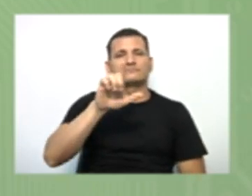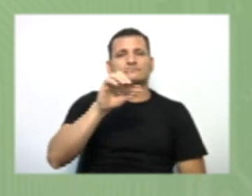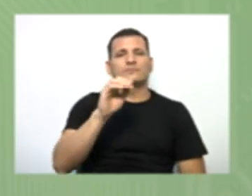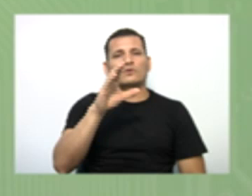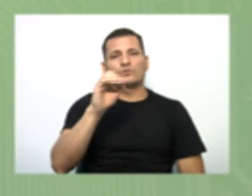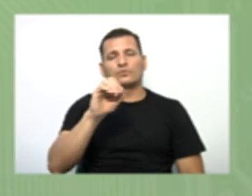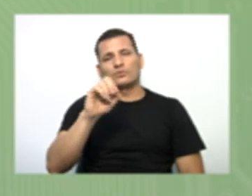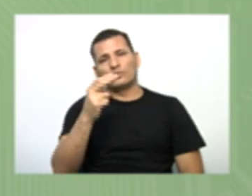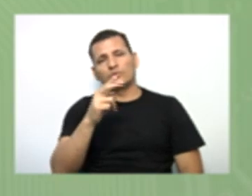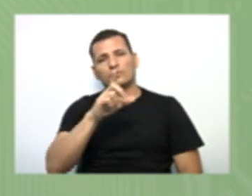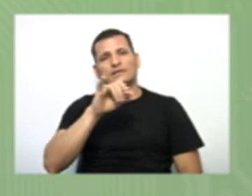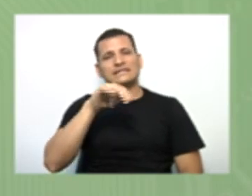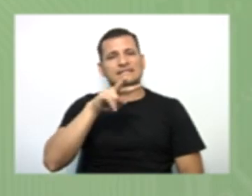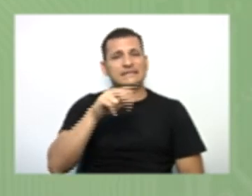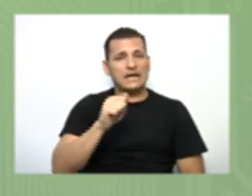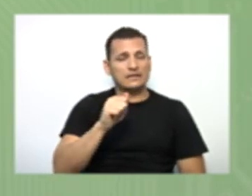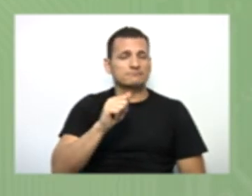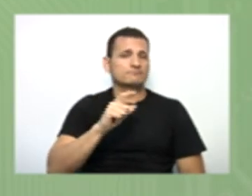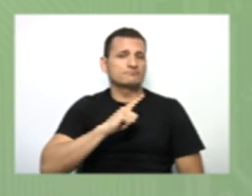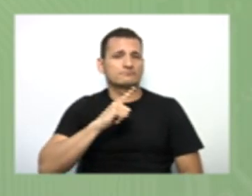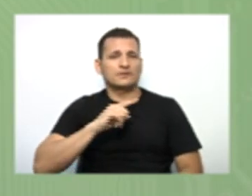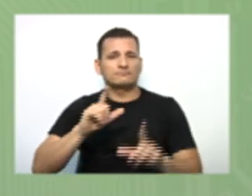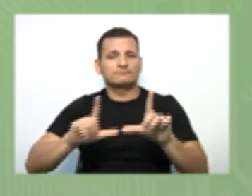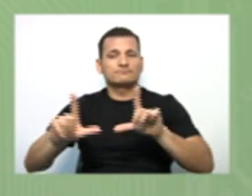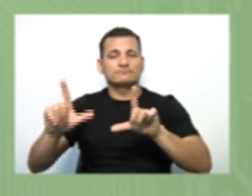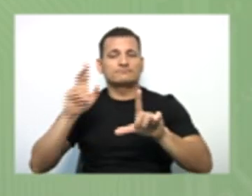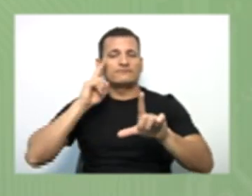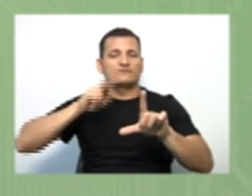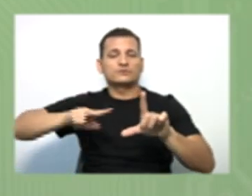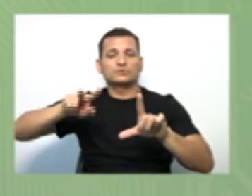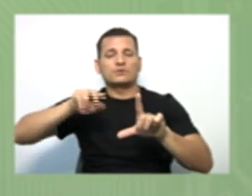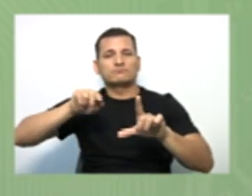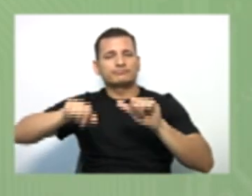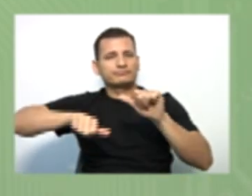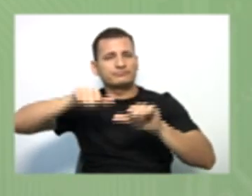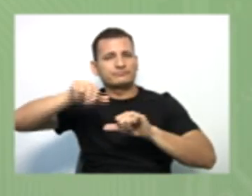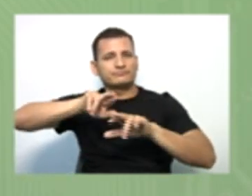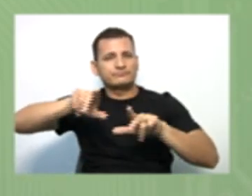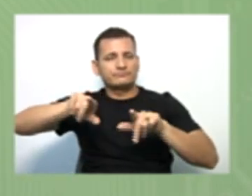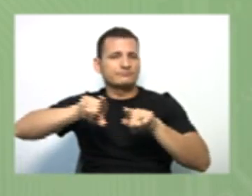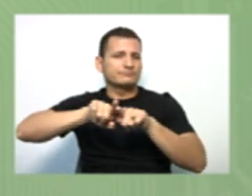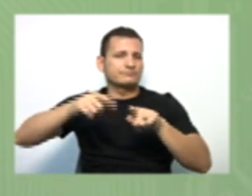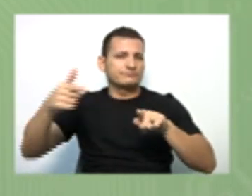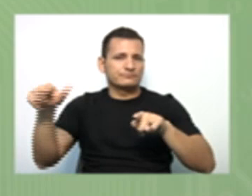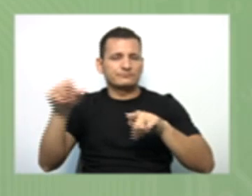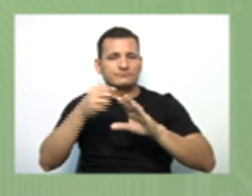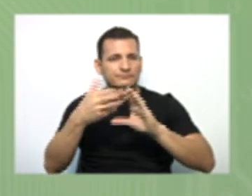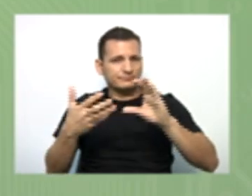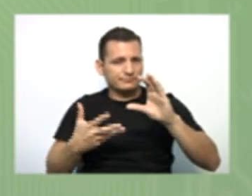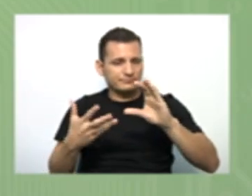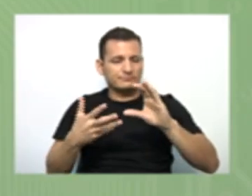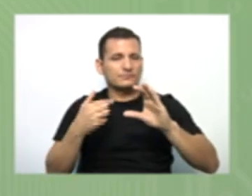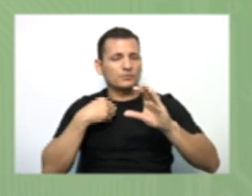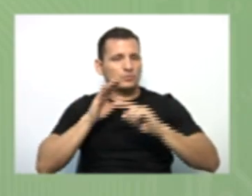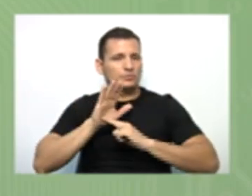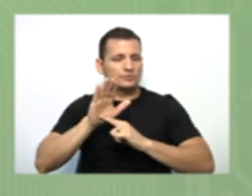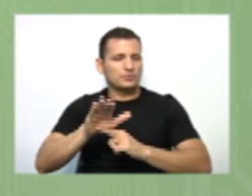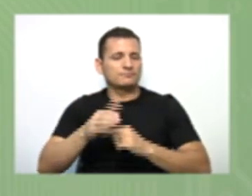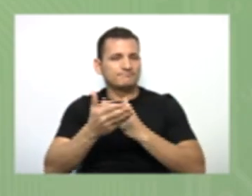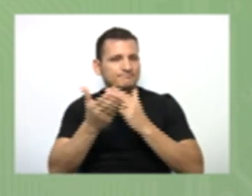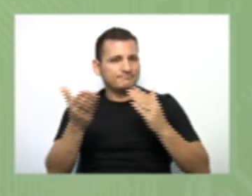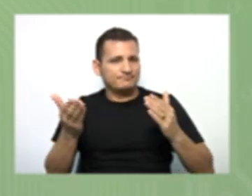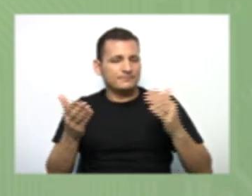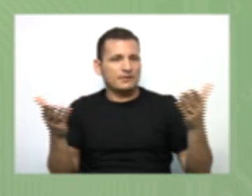linha muda o comportamento visual do elemento, além de outras características que eu vou mostrar para